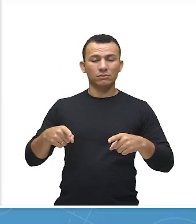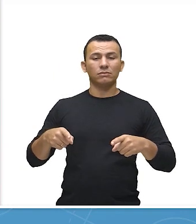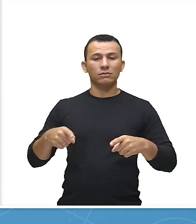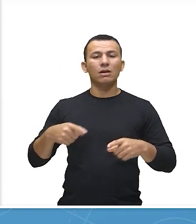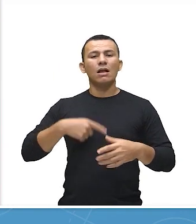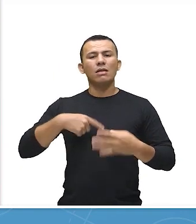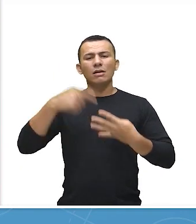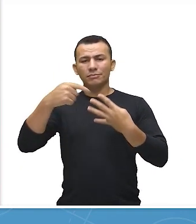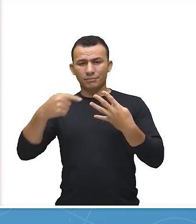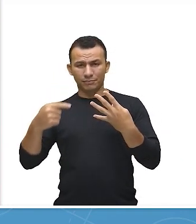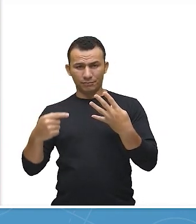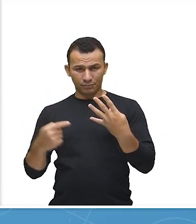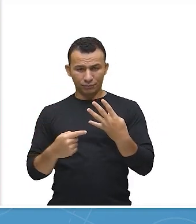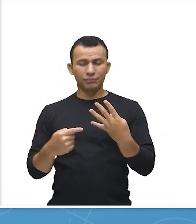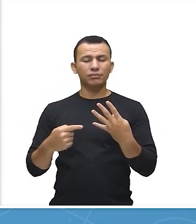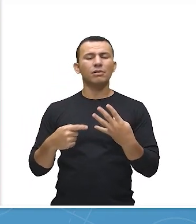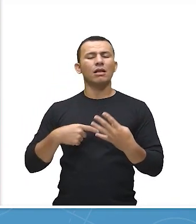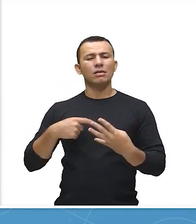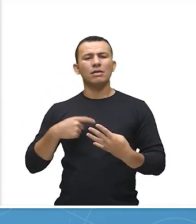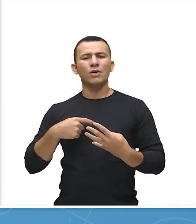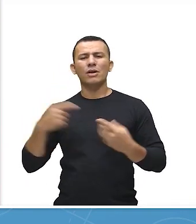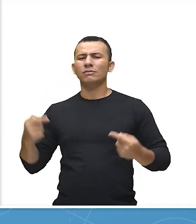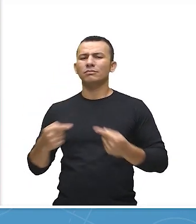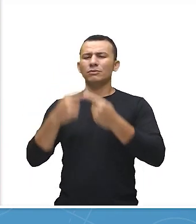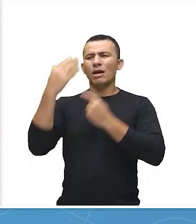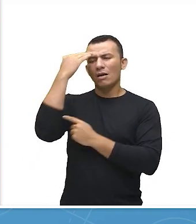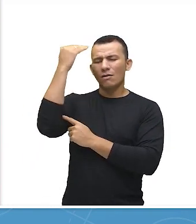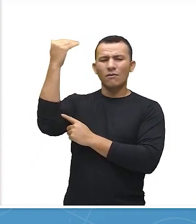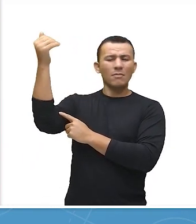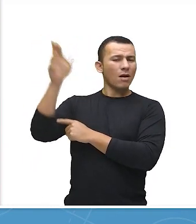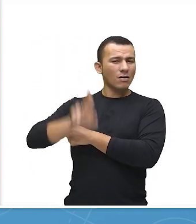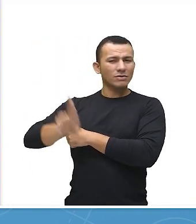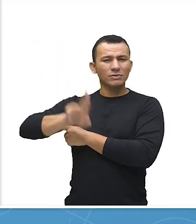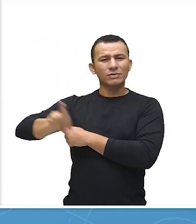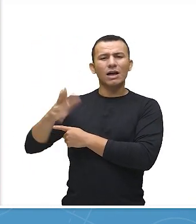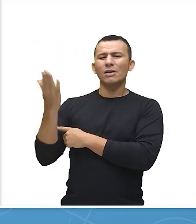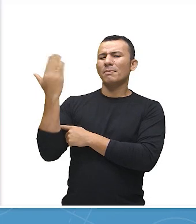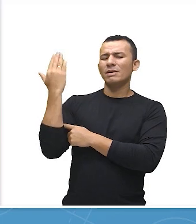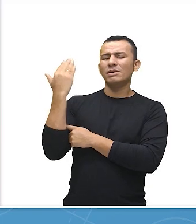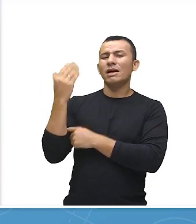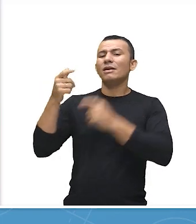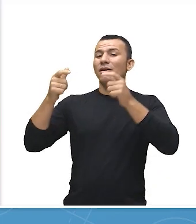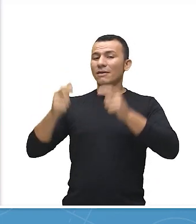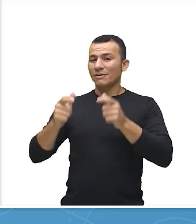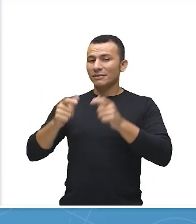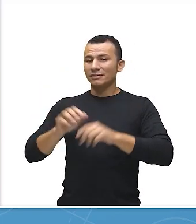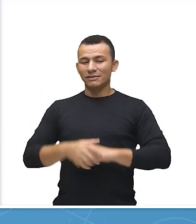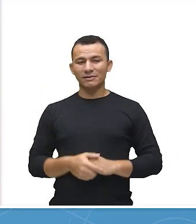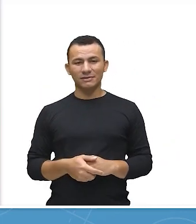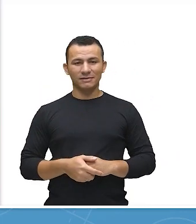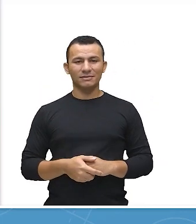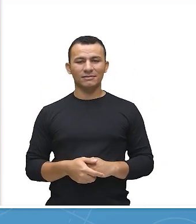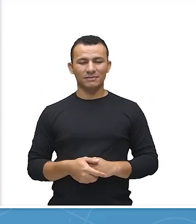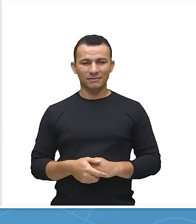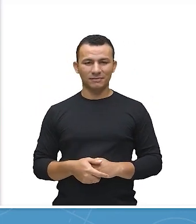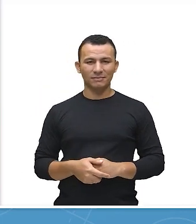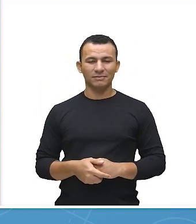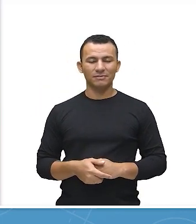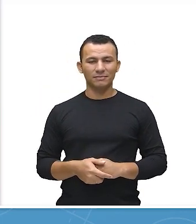B, de bola. Então, vocês estão entre a letra B e a letra D. A Franciele colocou que é a